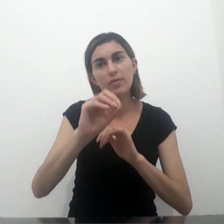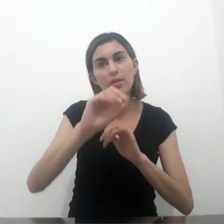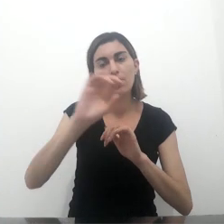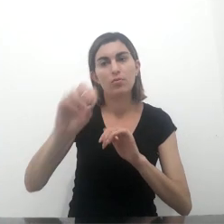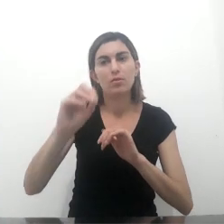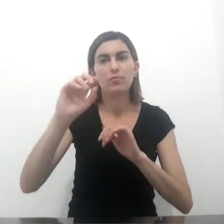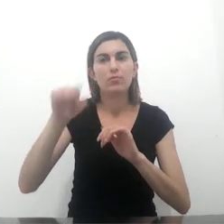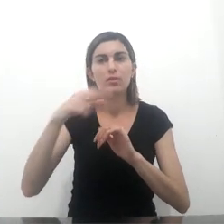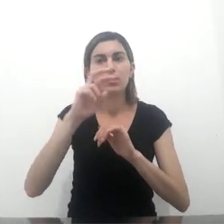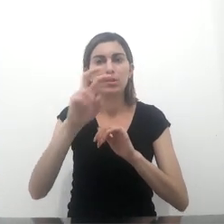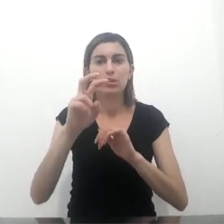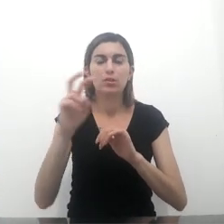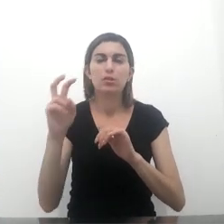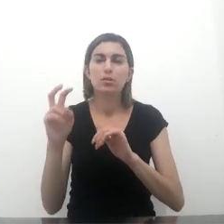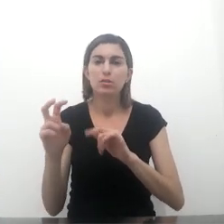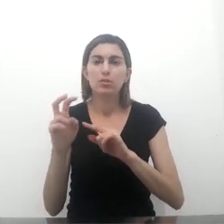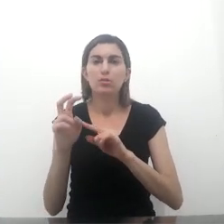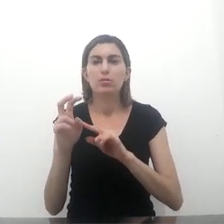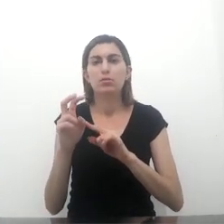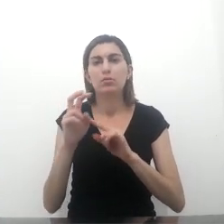1, vai dar